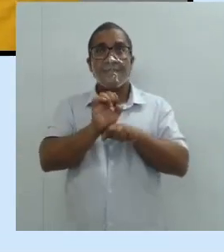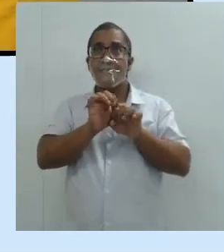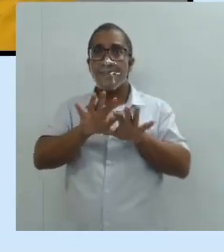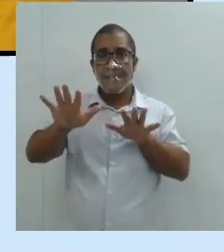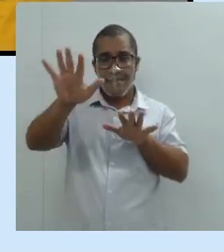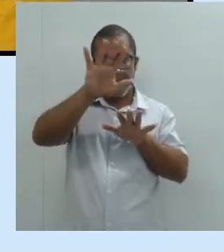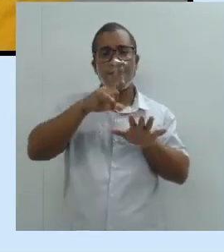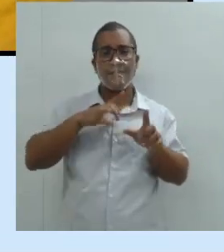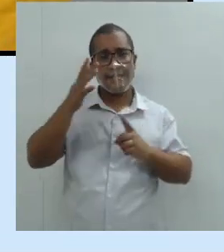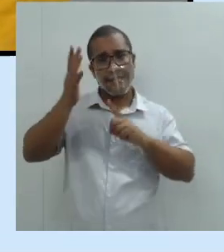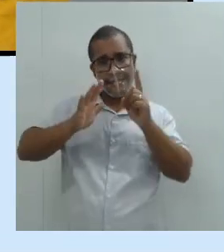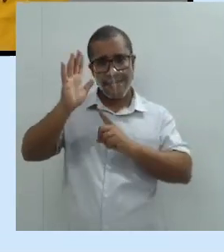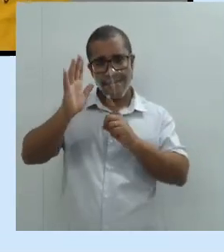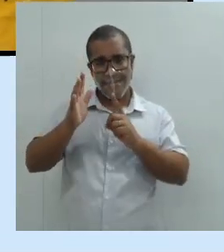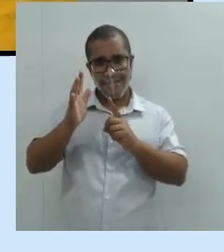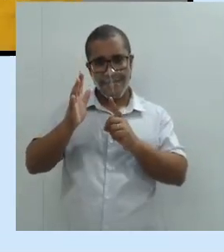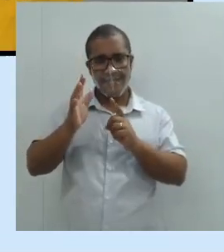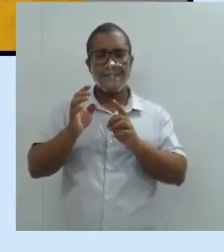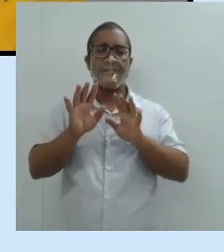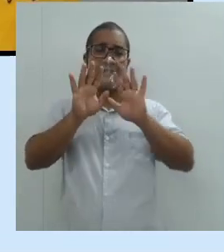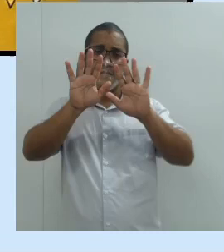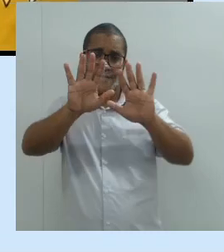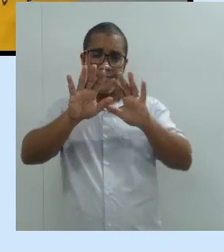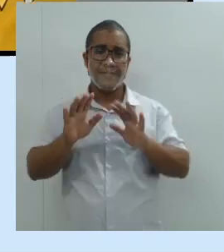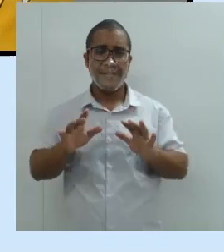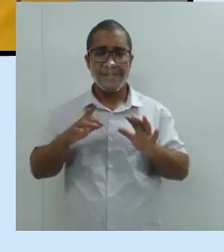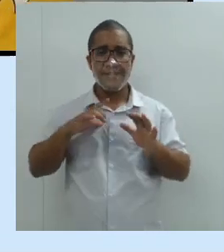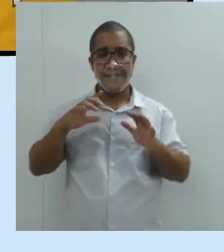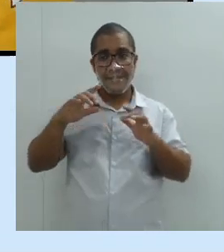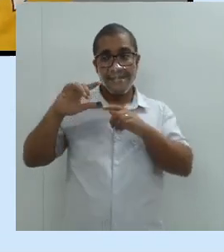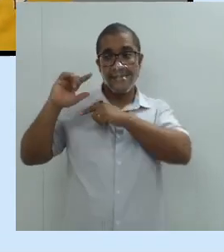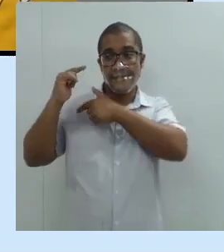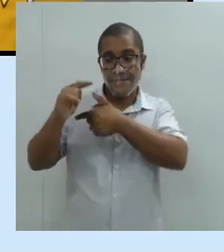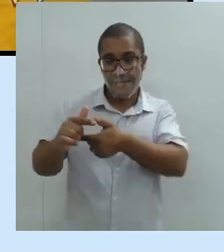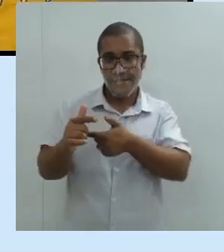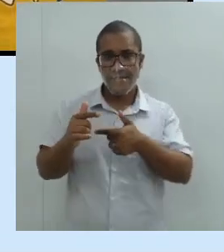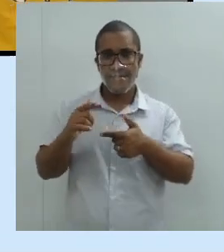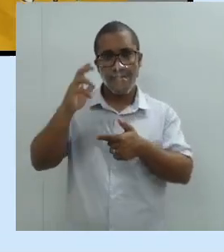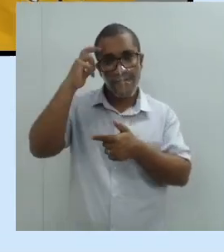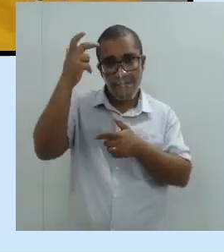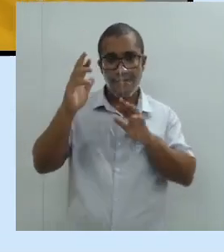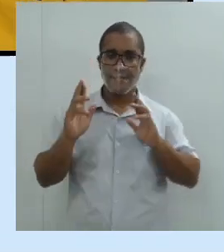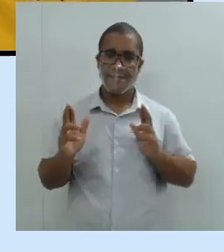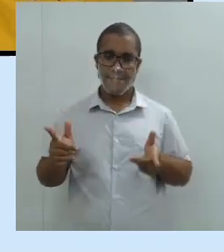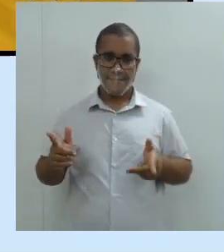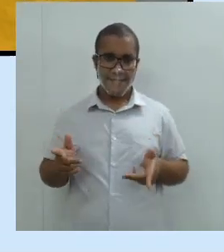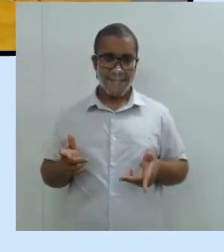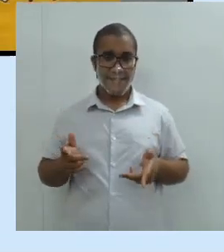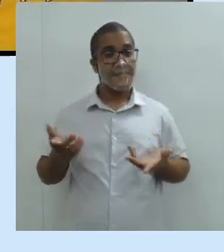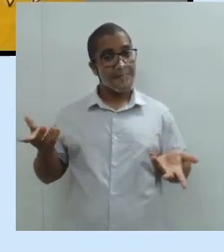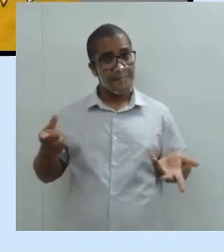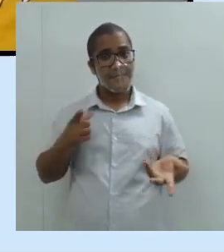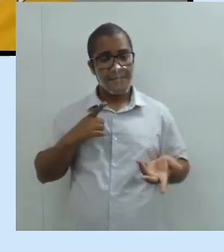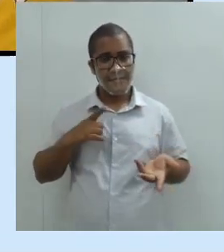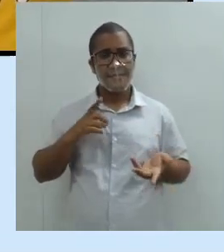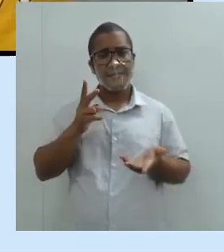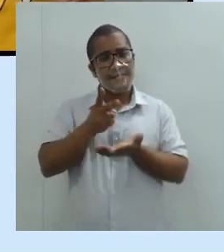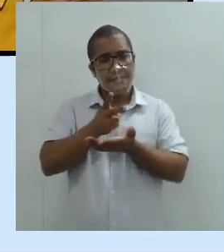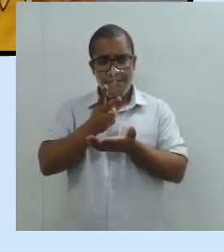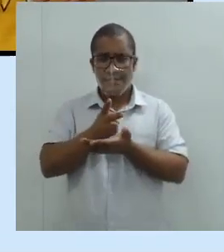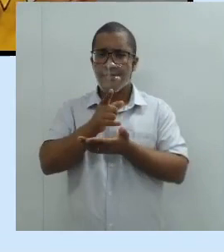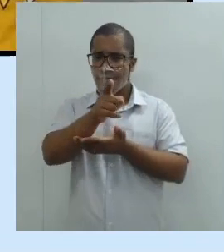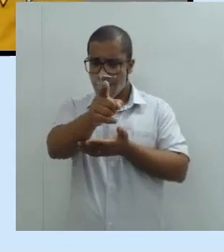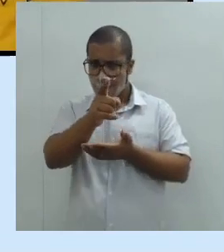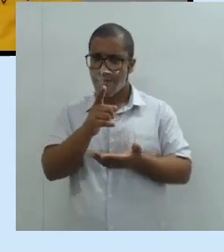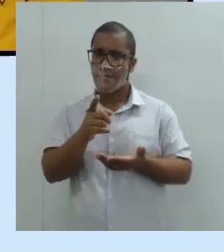Agora sendo que com tradições e culturas diferentes. Tá certo? Então sempre vá por esse caminho,